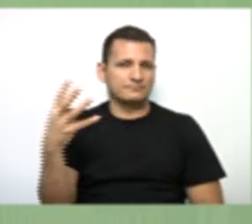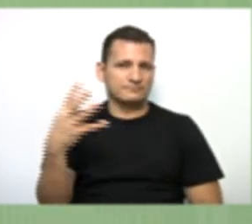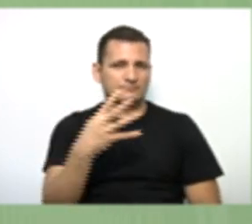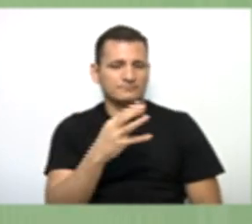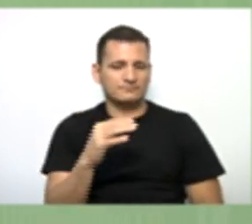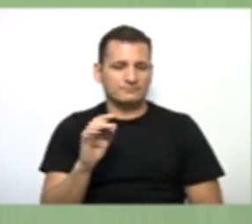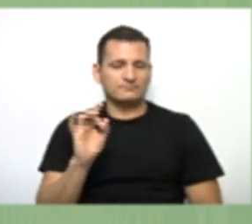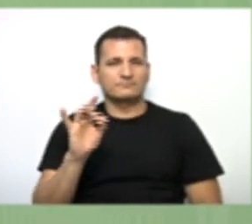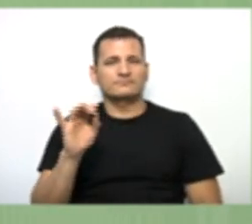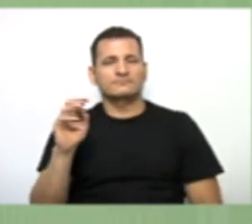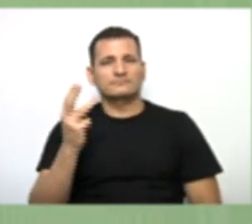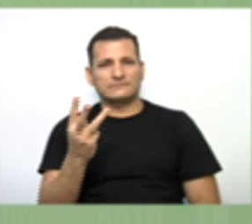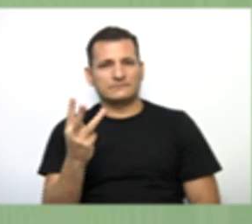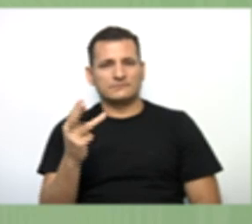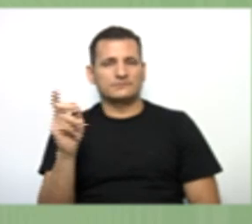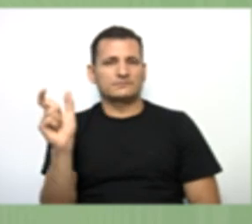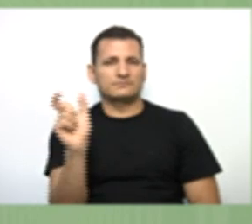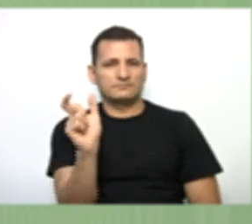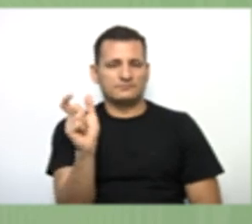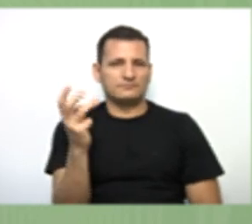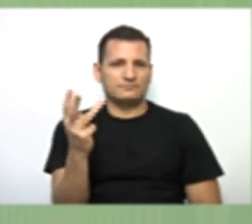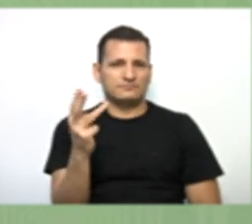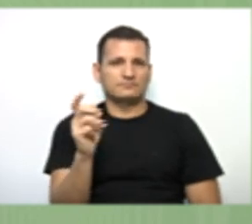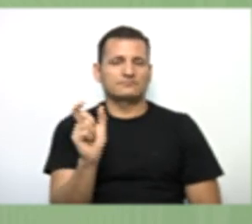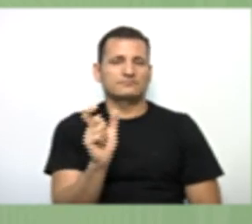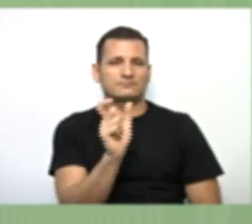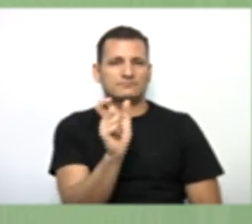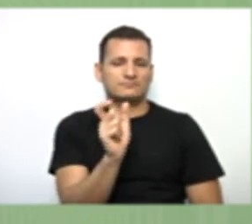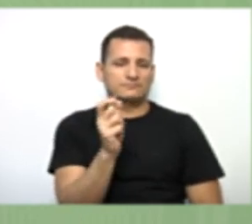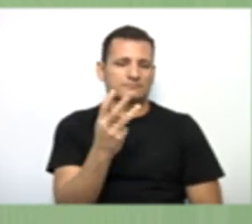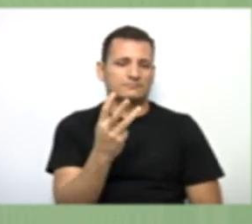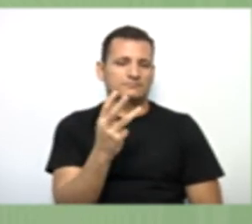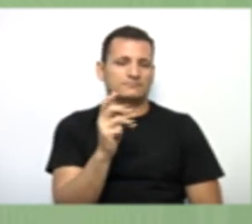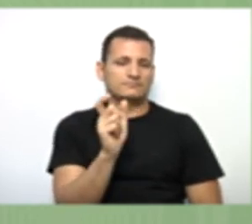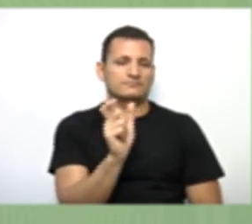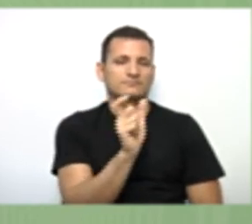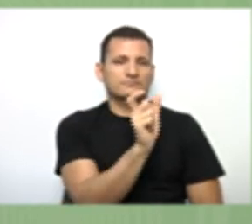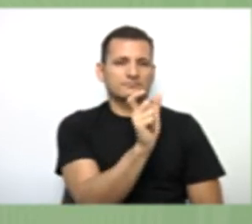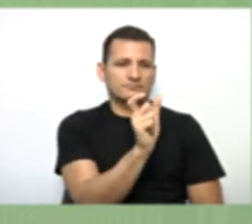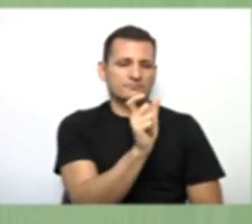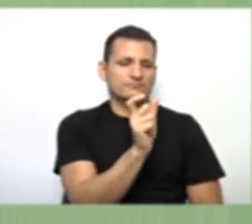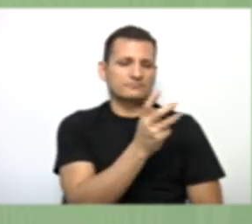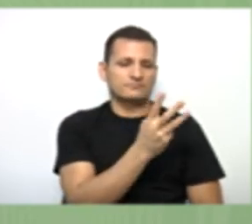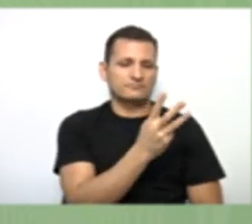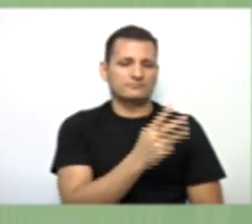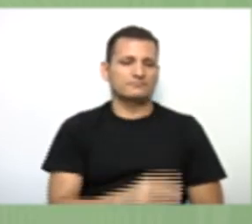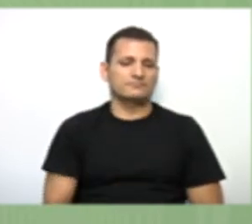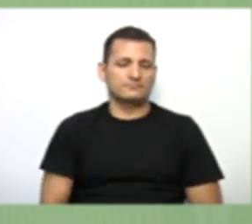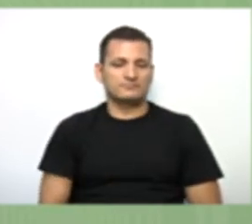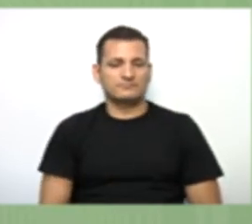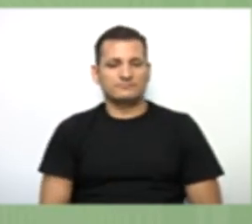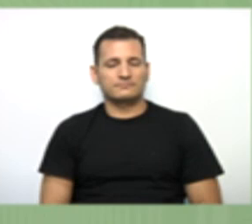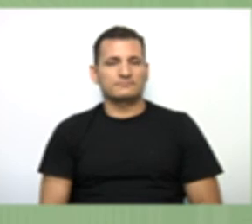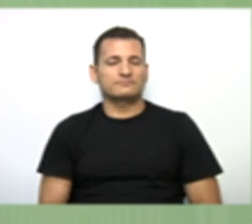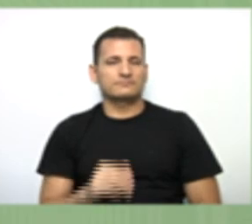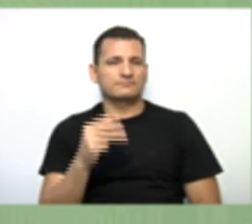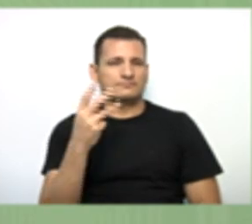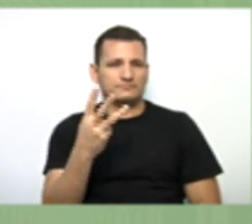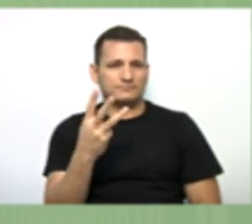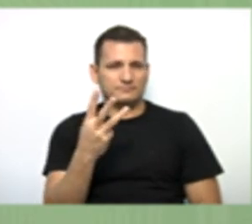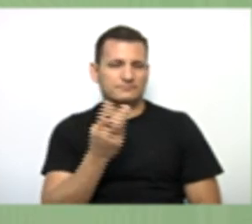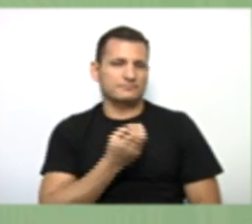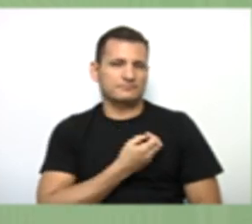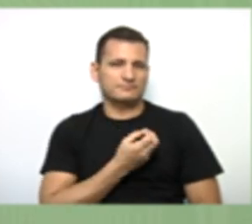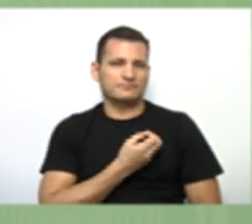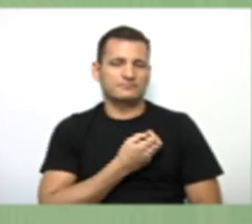teríamos que dividir por 3, 3. Aqui é o primeiro número octal, o segundo número octal e aqui é o terceiro número octal. Então, seriam 3